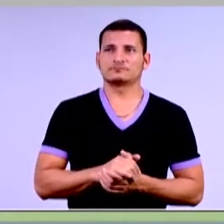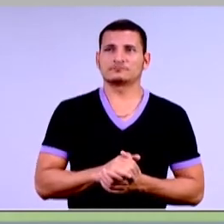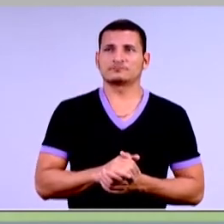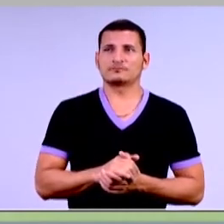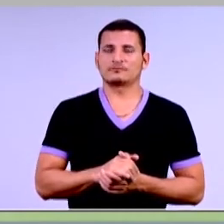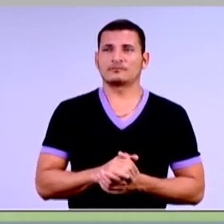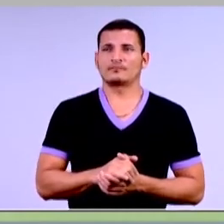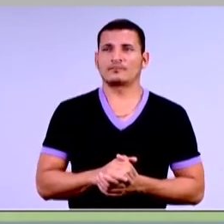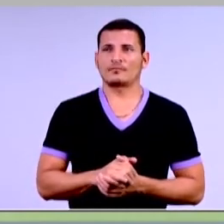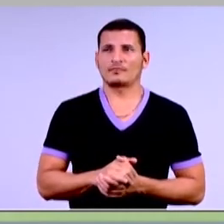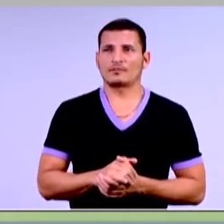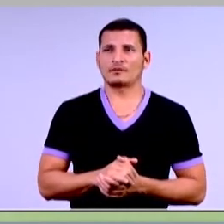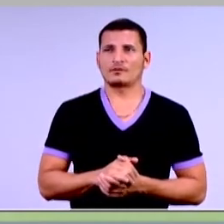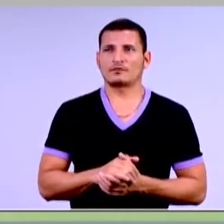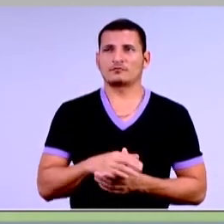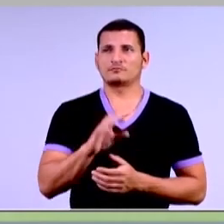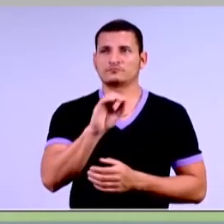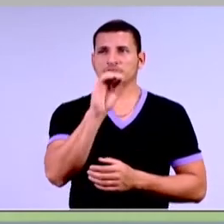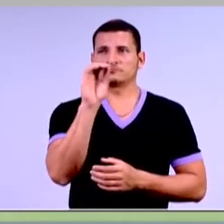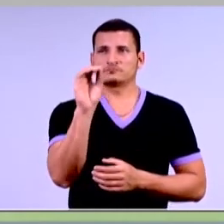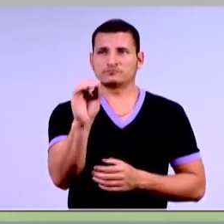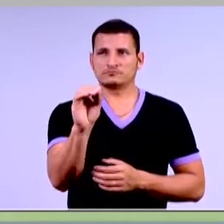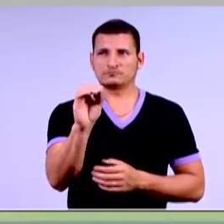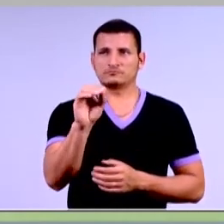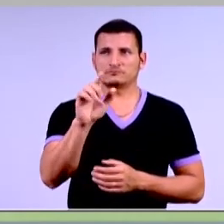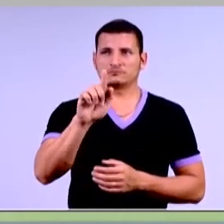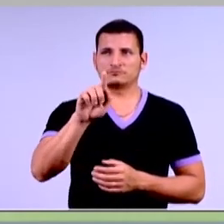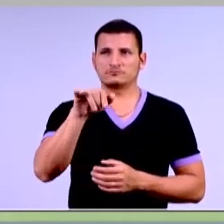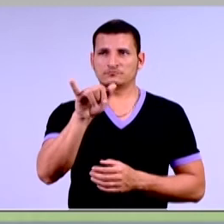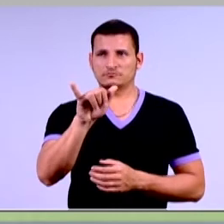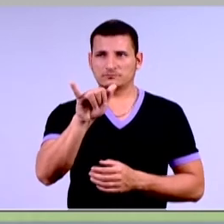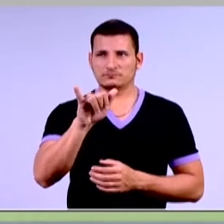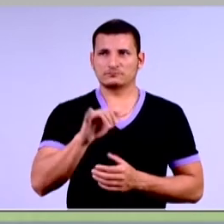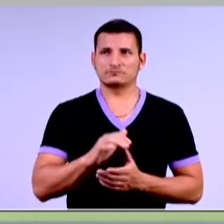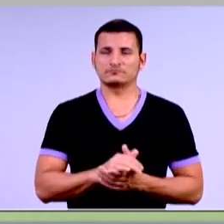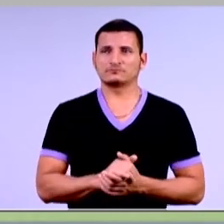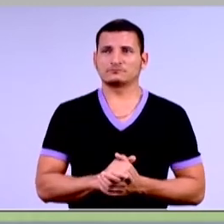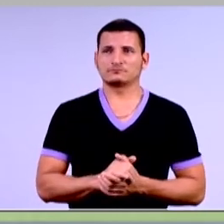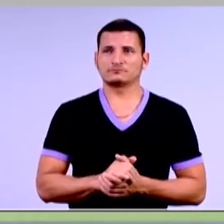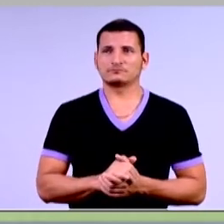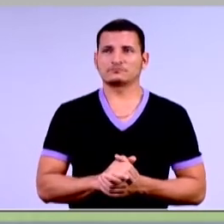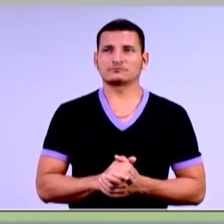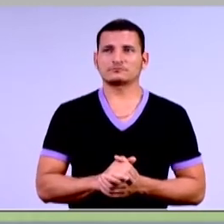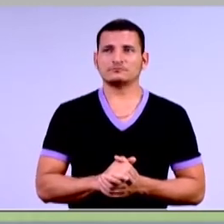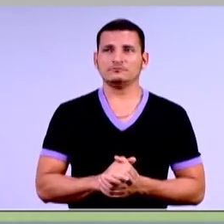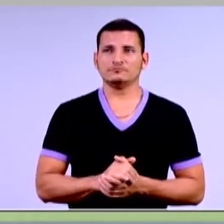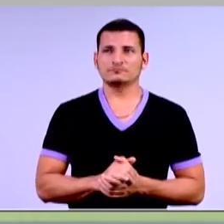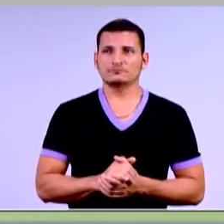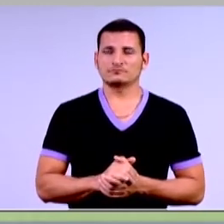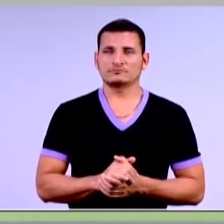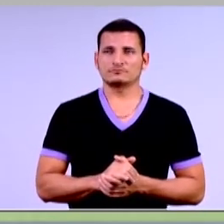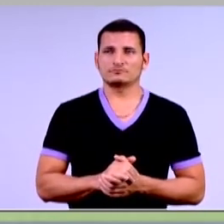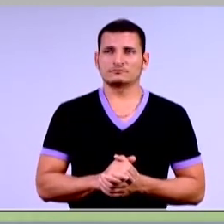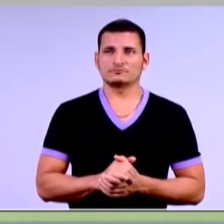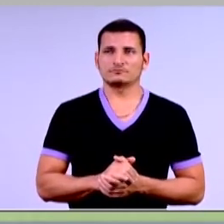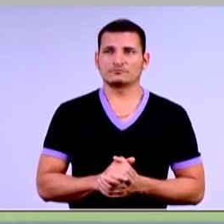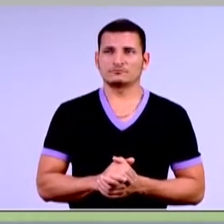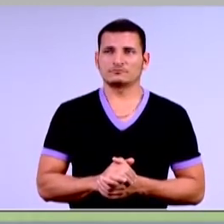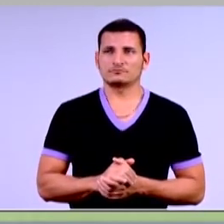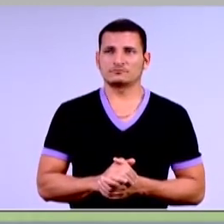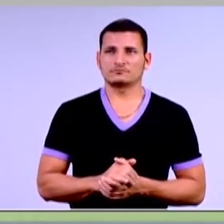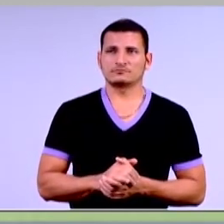tecnológicos tecnologia e bo aveia é bom disponível esse sufixo é